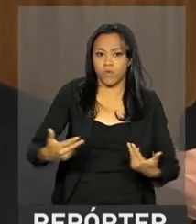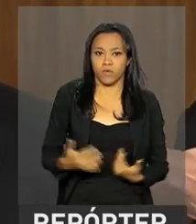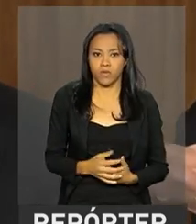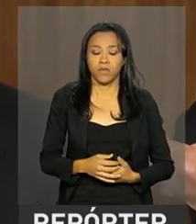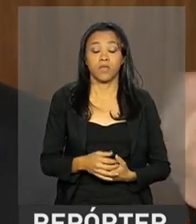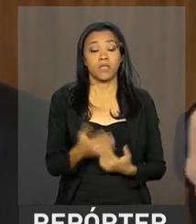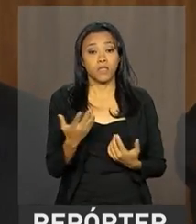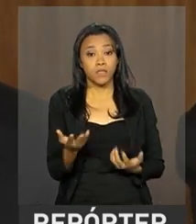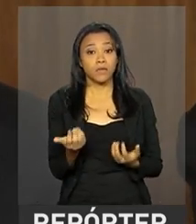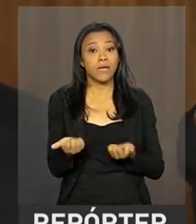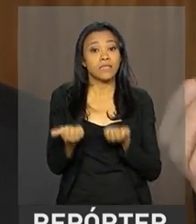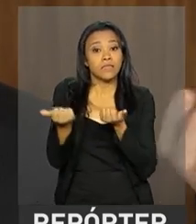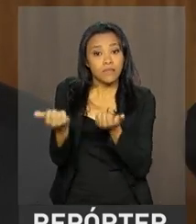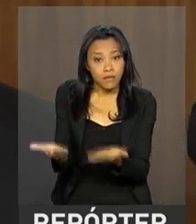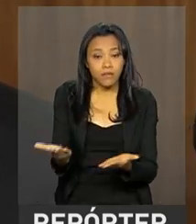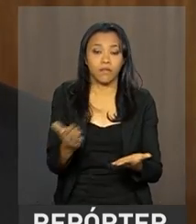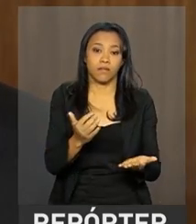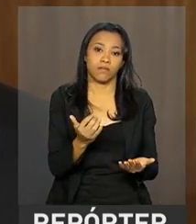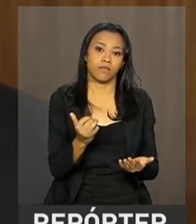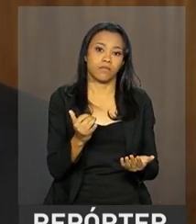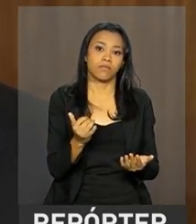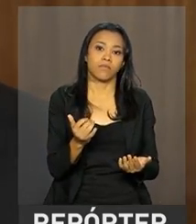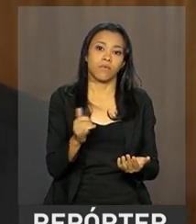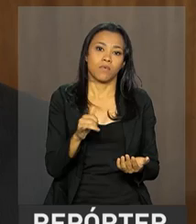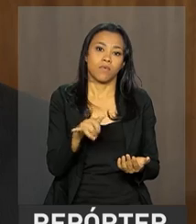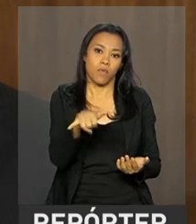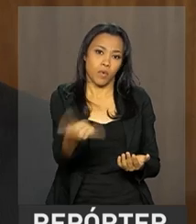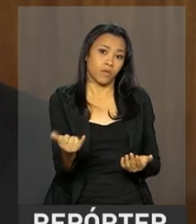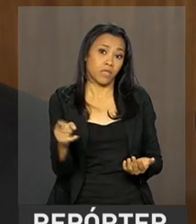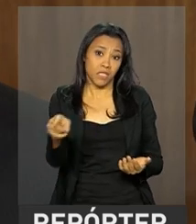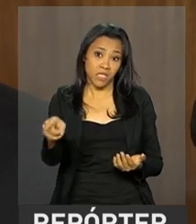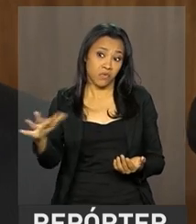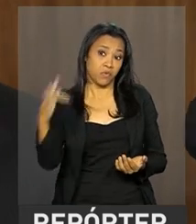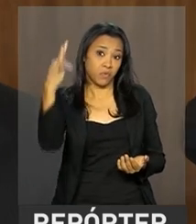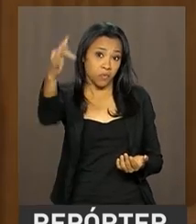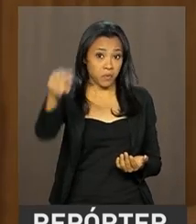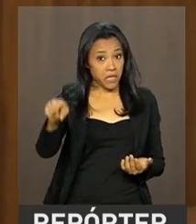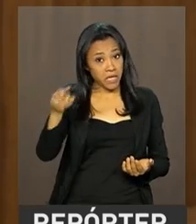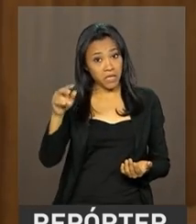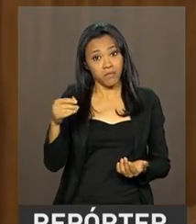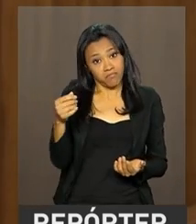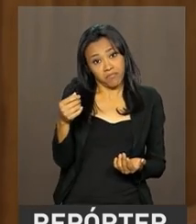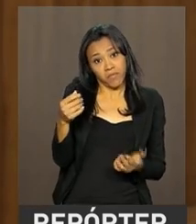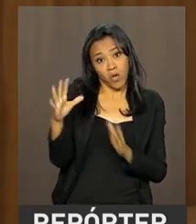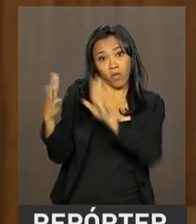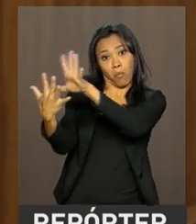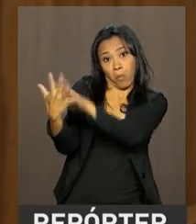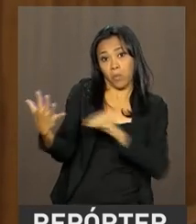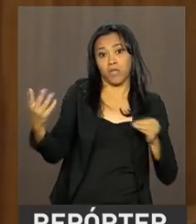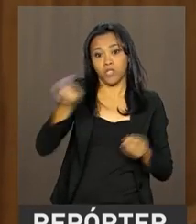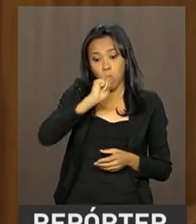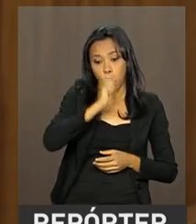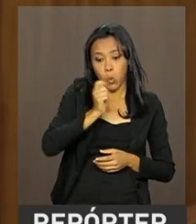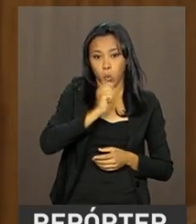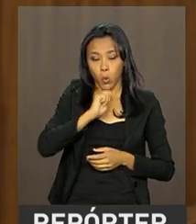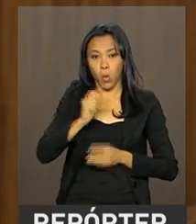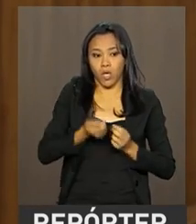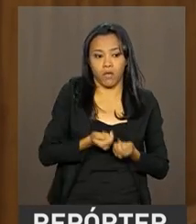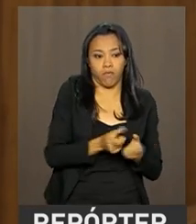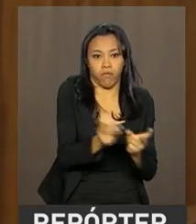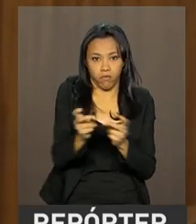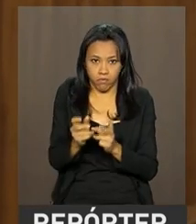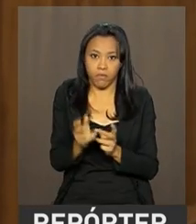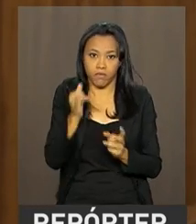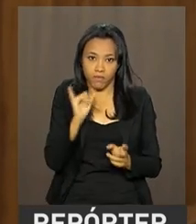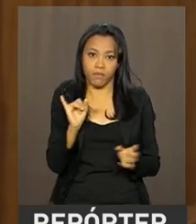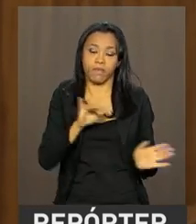perspectiva é ser até um traficante, no caso, muitas vezes, né? Já o ministro dos Transportes anunciou a retomada